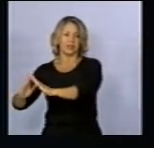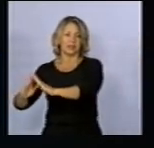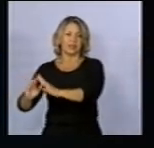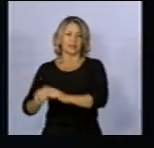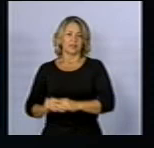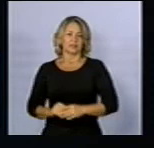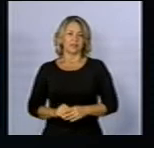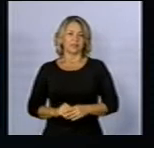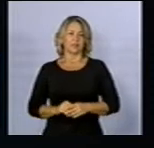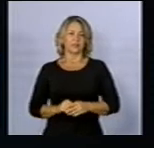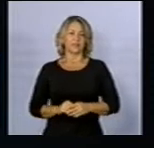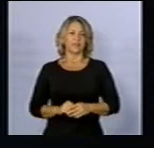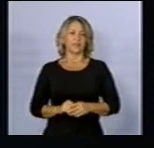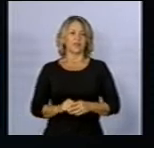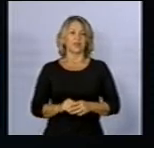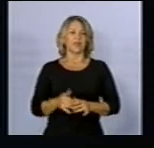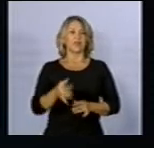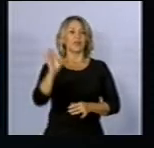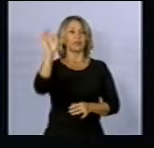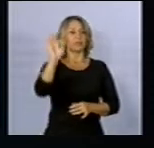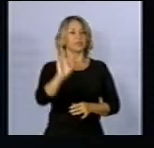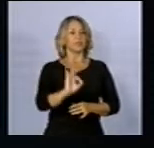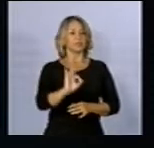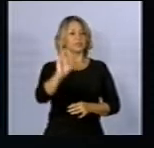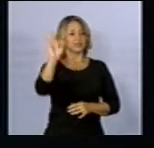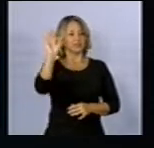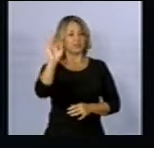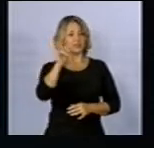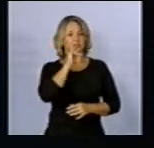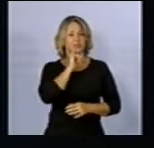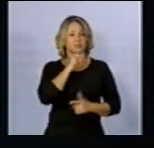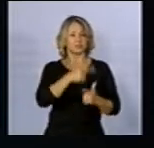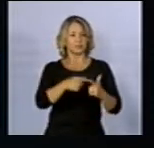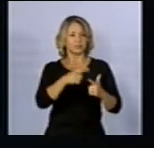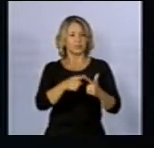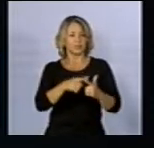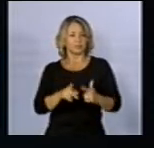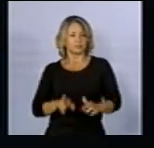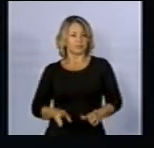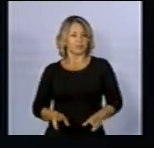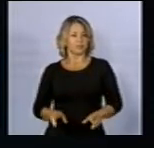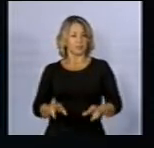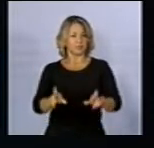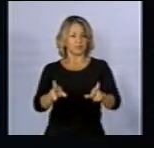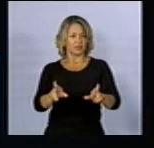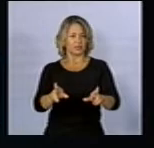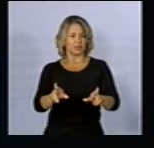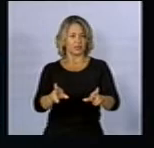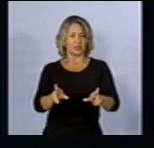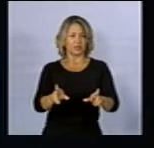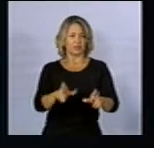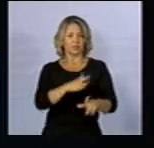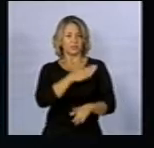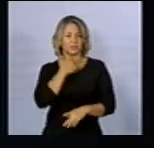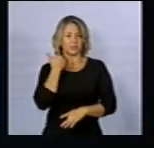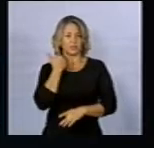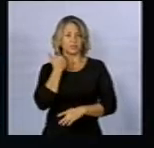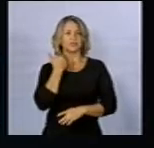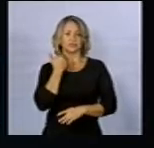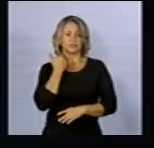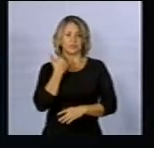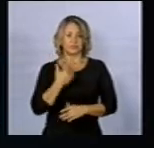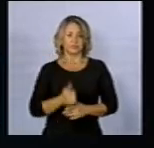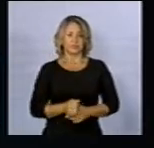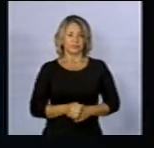de porcentagem de caso de leucemia, né? São óbitos. De óbitos.